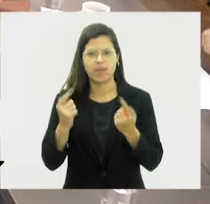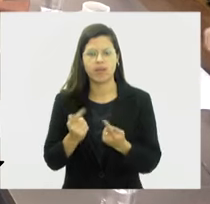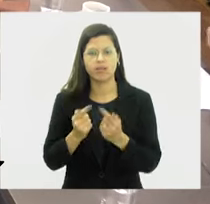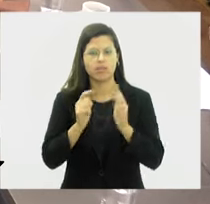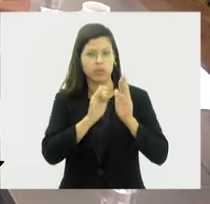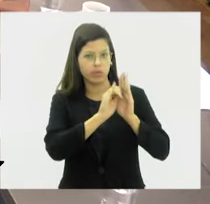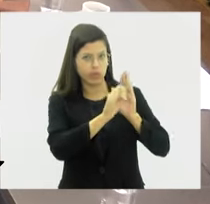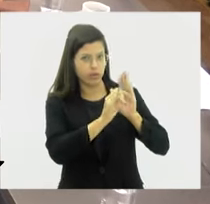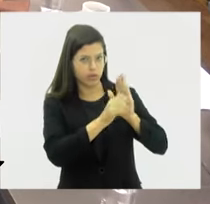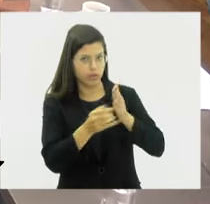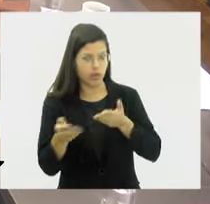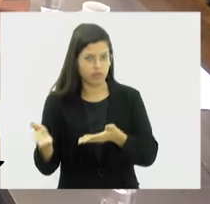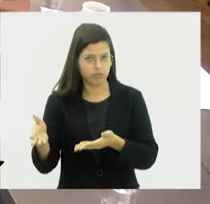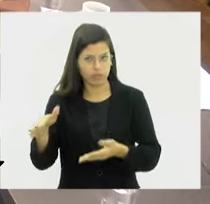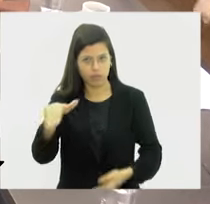convocação,